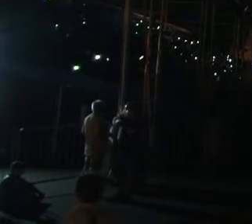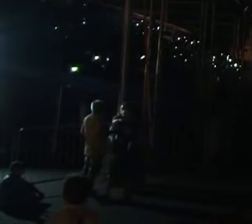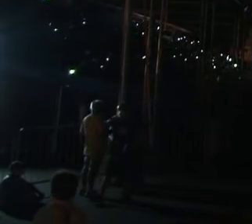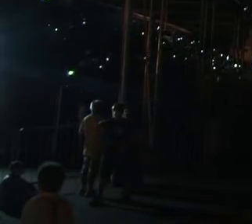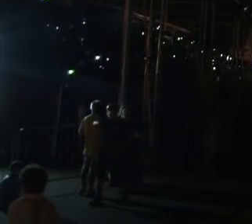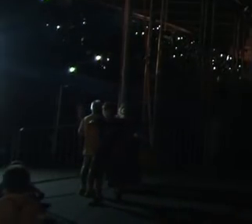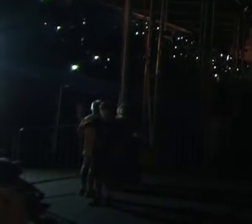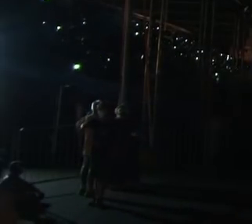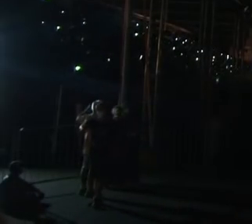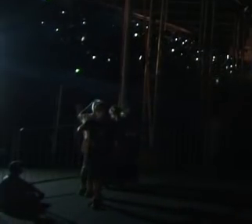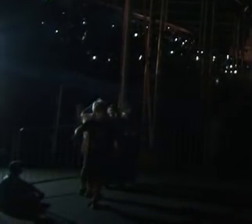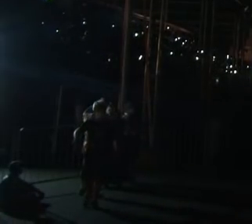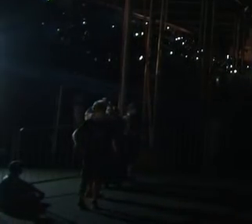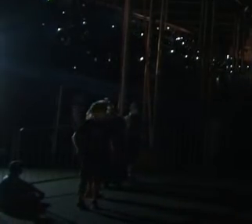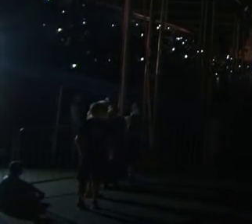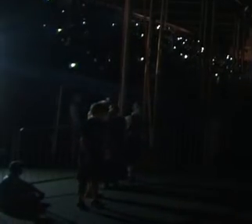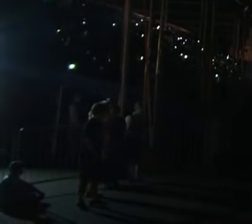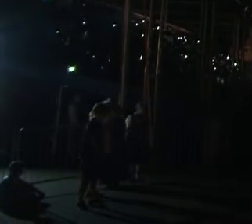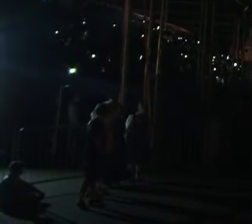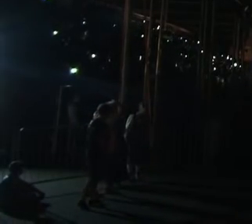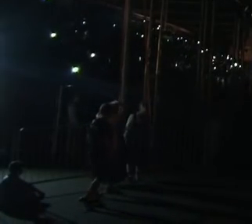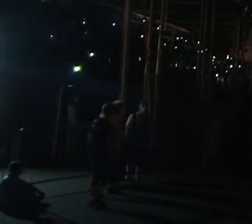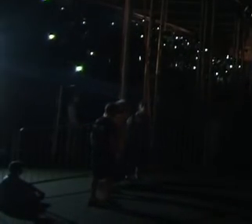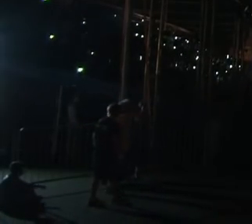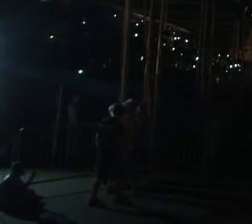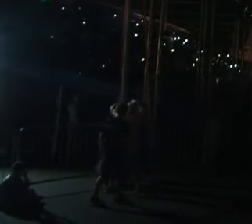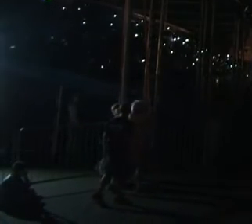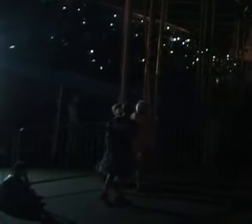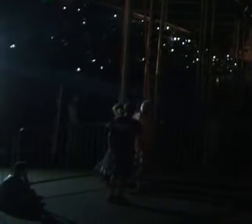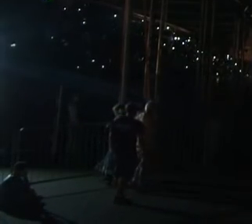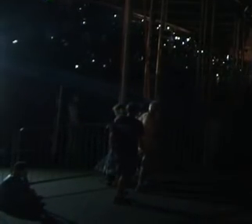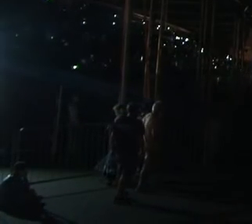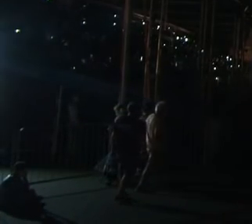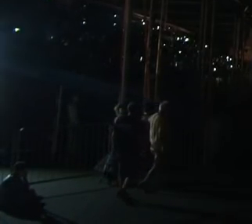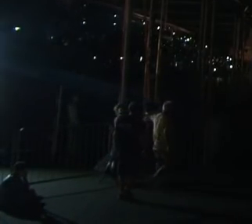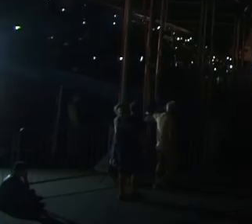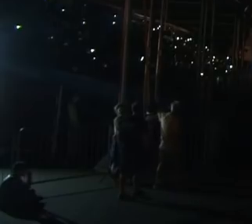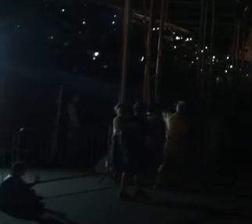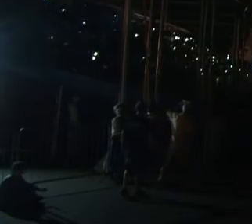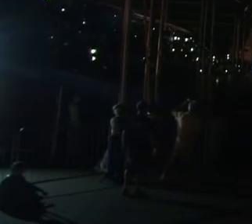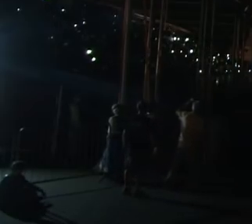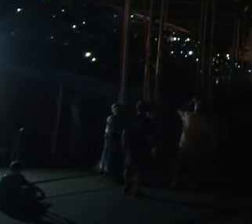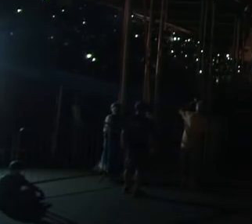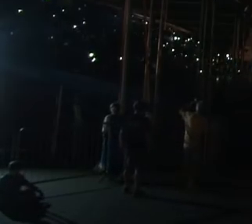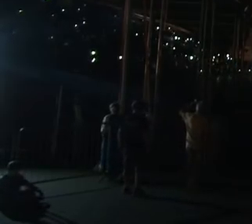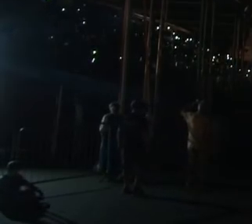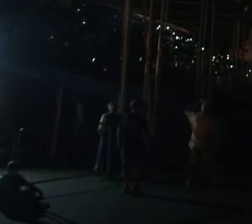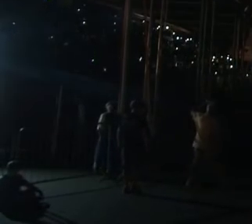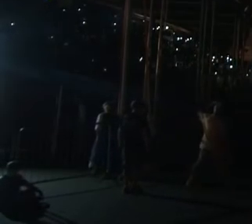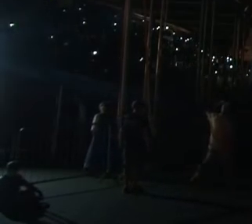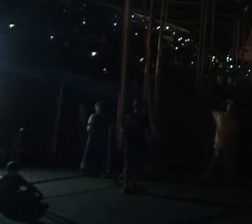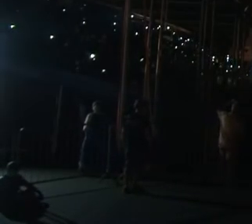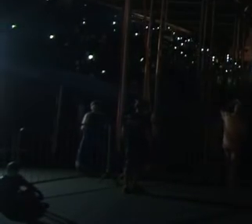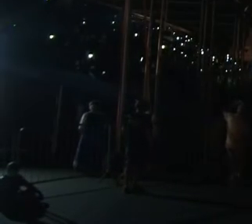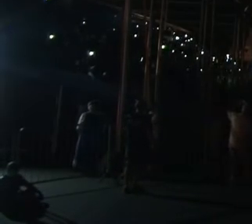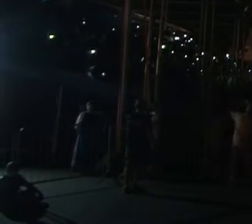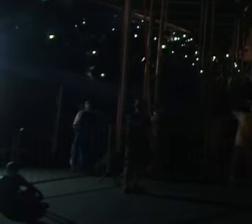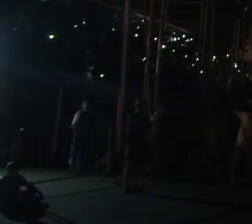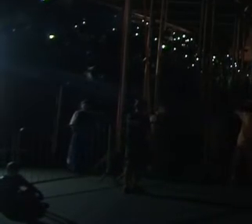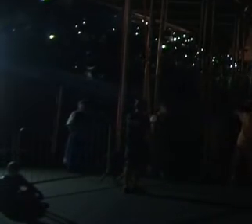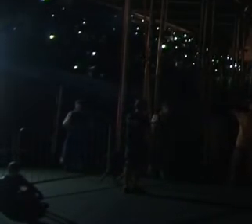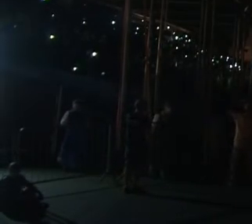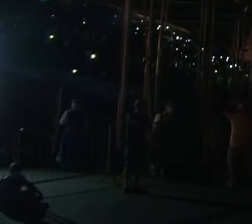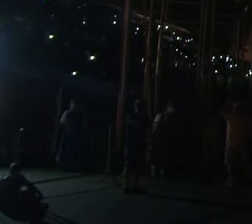pandemia. Um belo espetáculo de projeção na Catedral Diocesana e agora futuros. Os